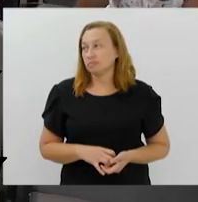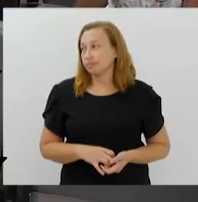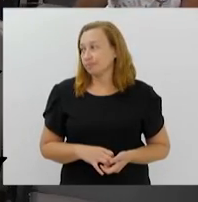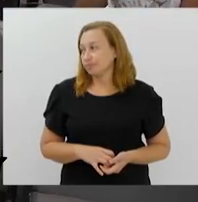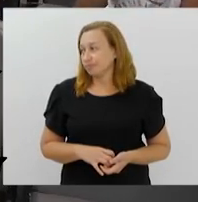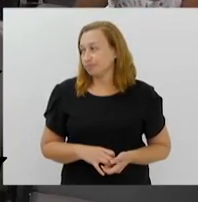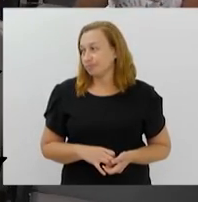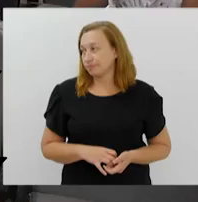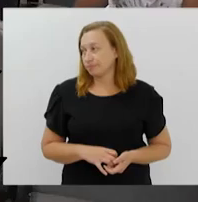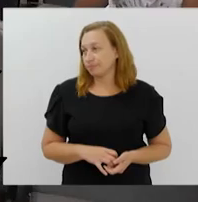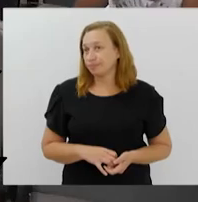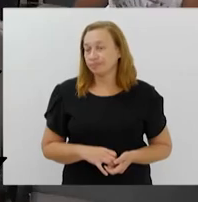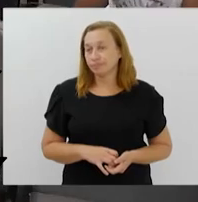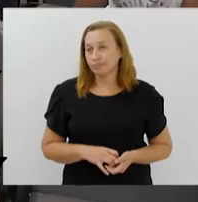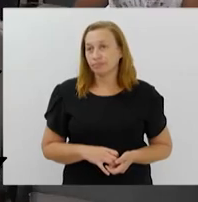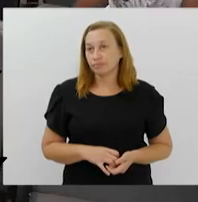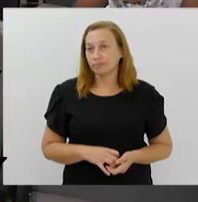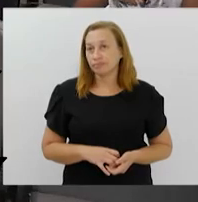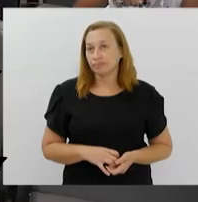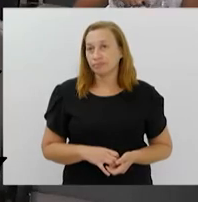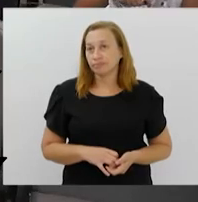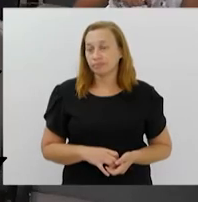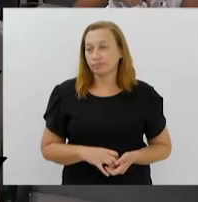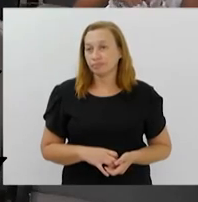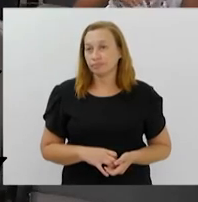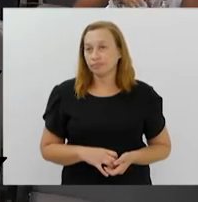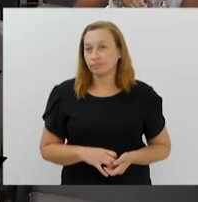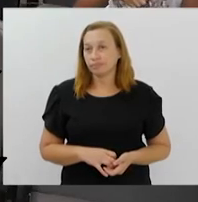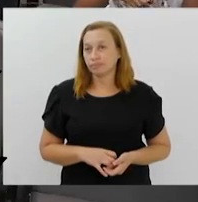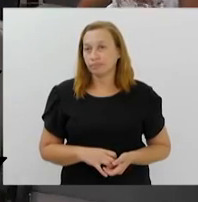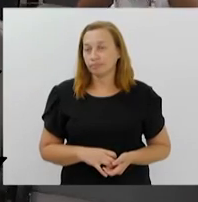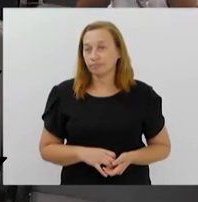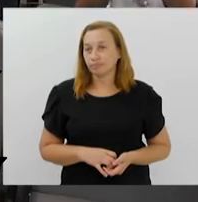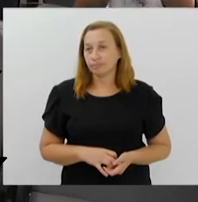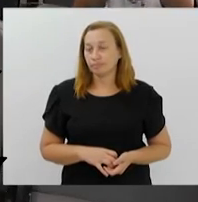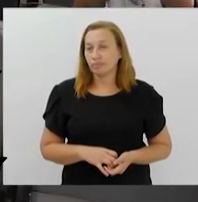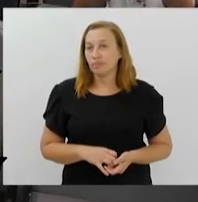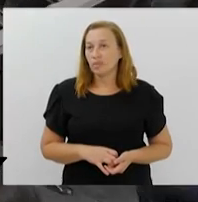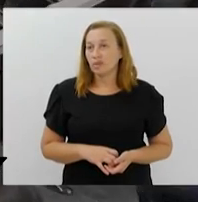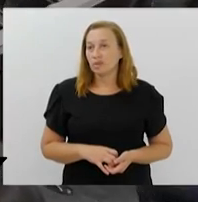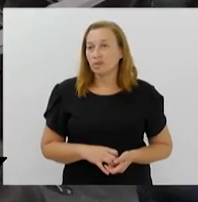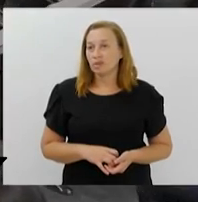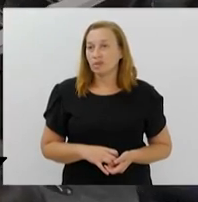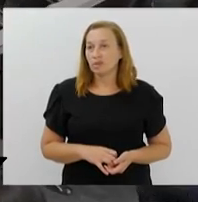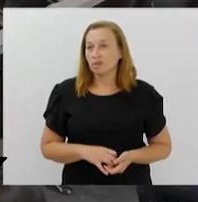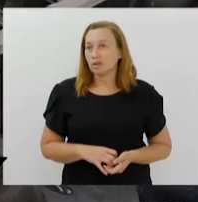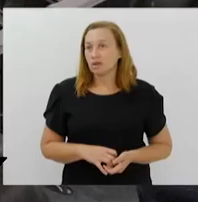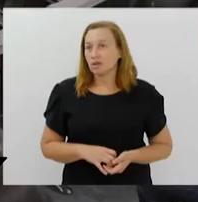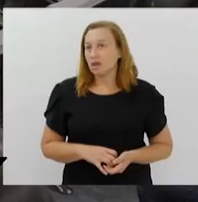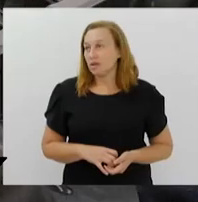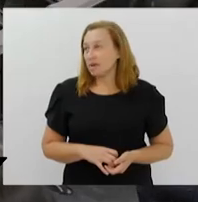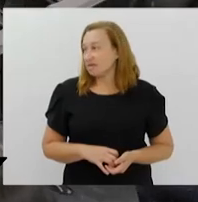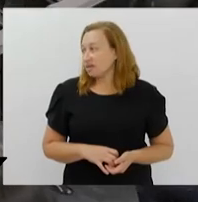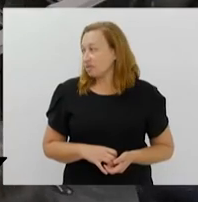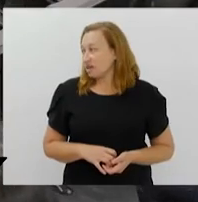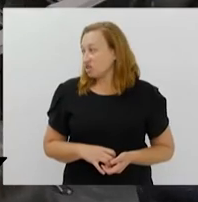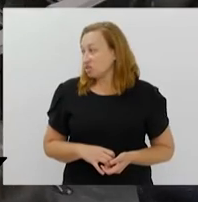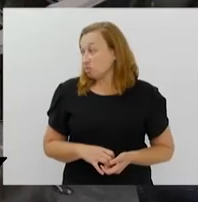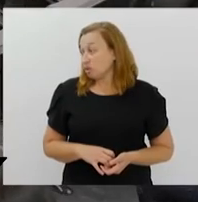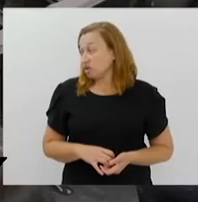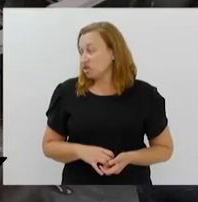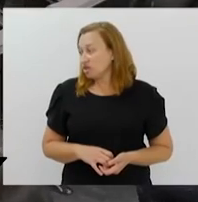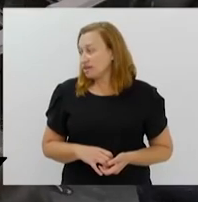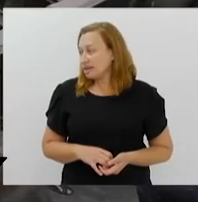fando mam a mamãe muit Umo PR gente sabe falar mas através de um